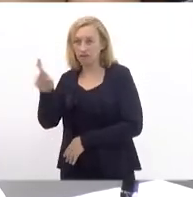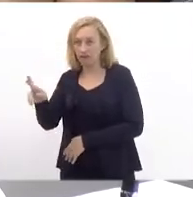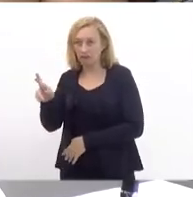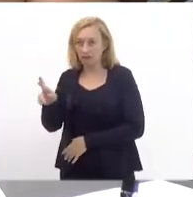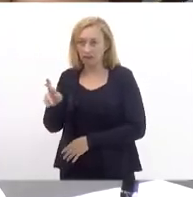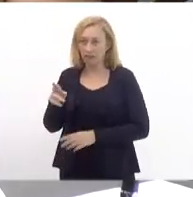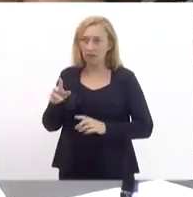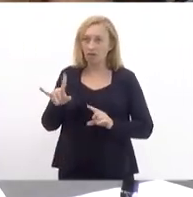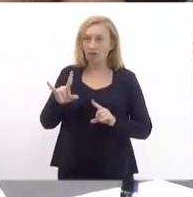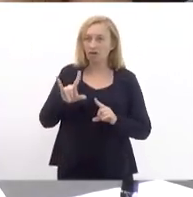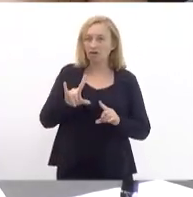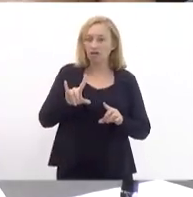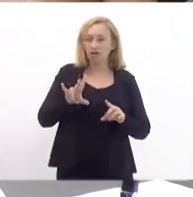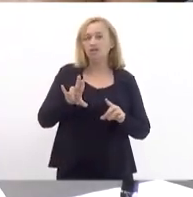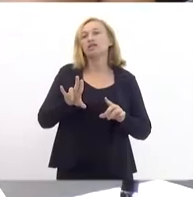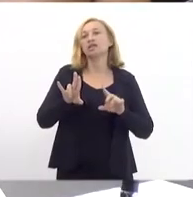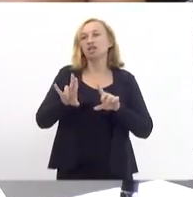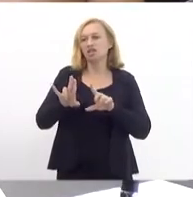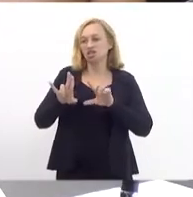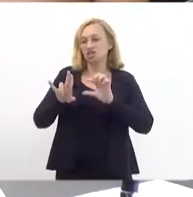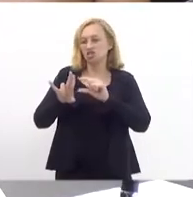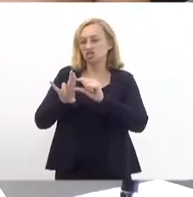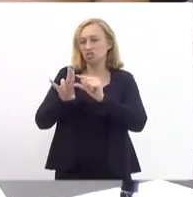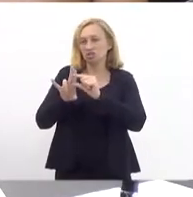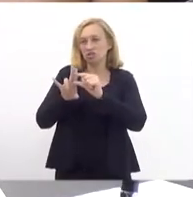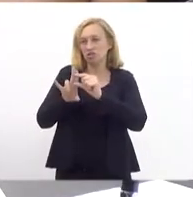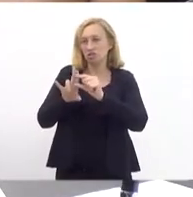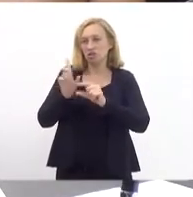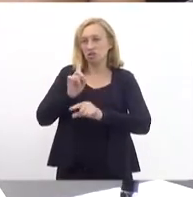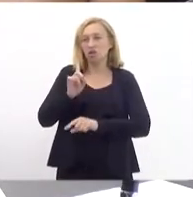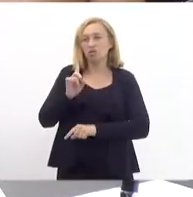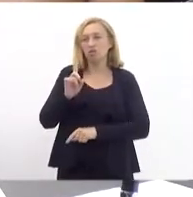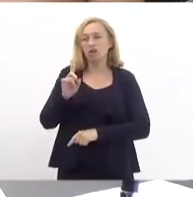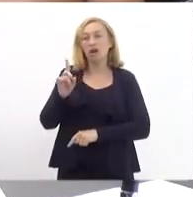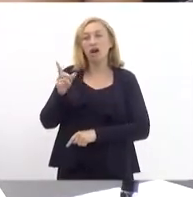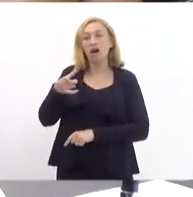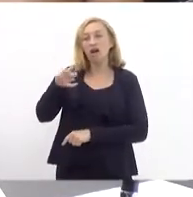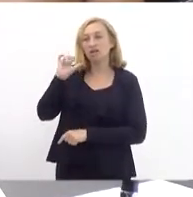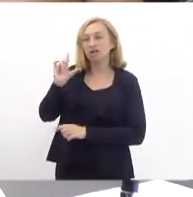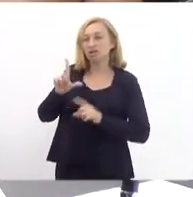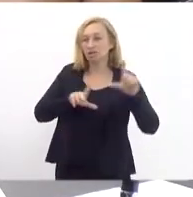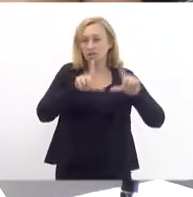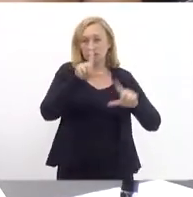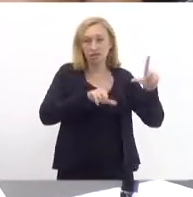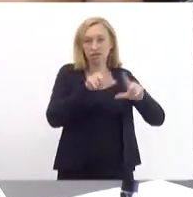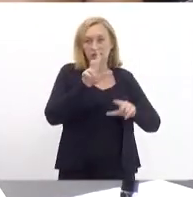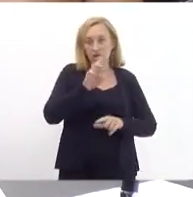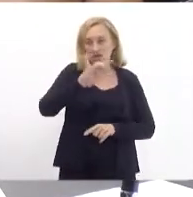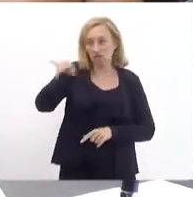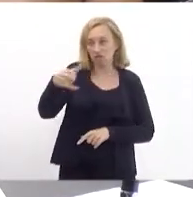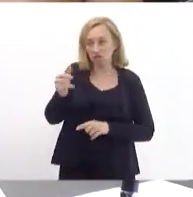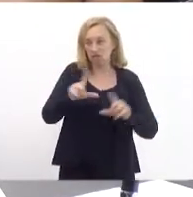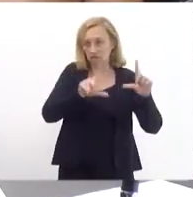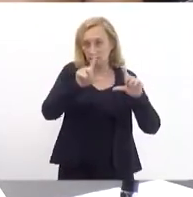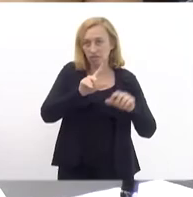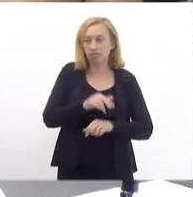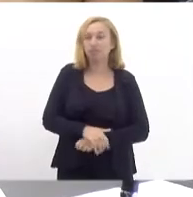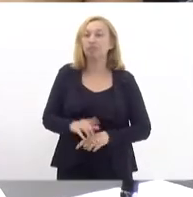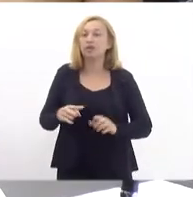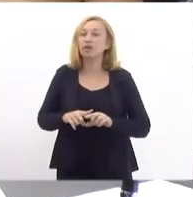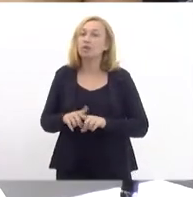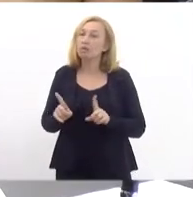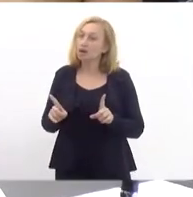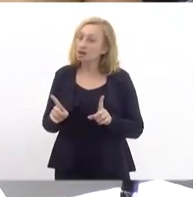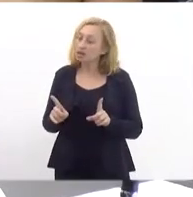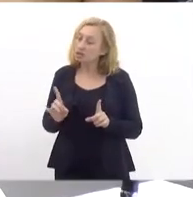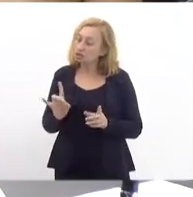LinkedIn que me disse, não. Eu soube antes, pelo RJTV. Bom, mas isso é só para